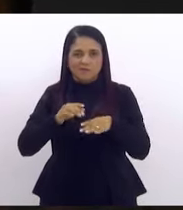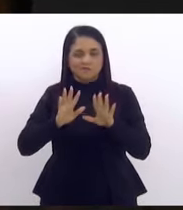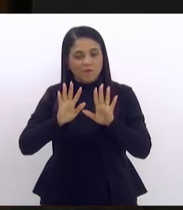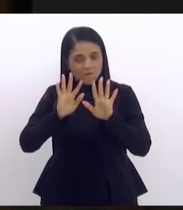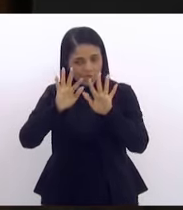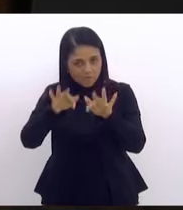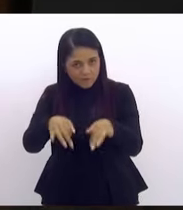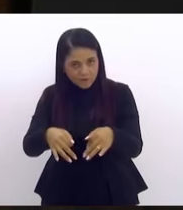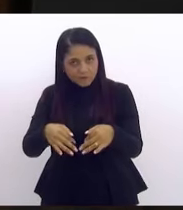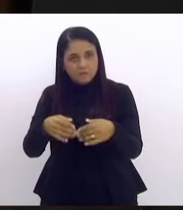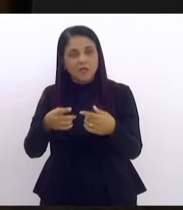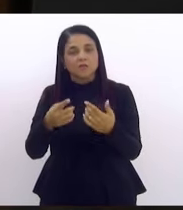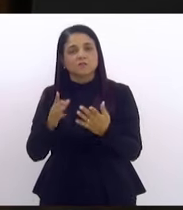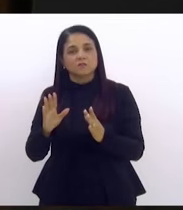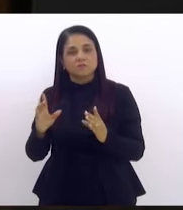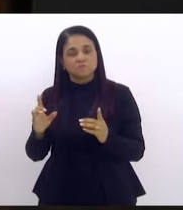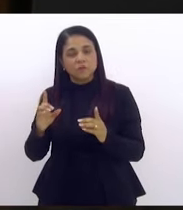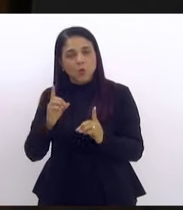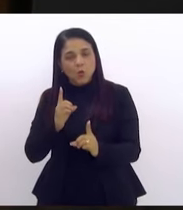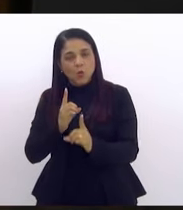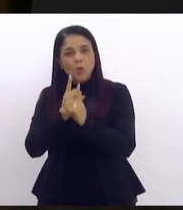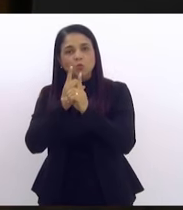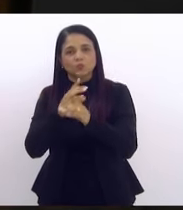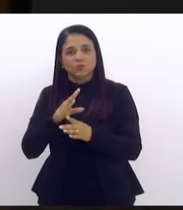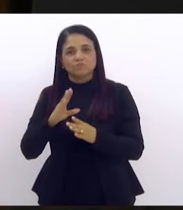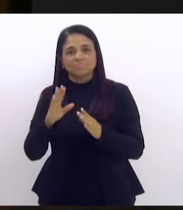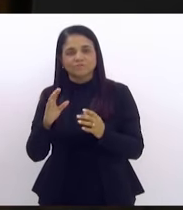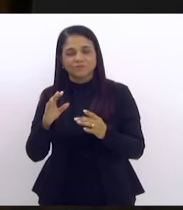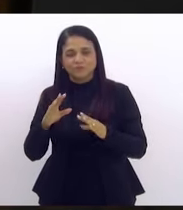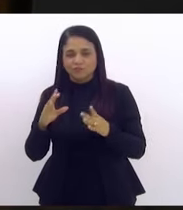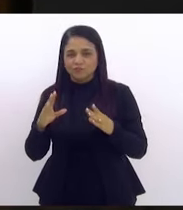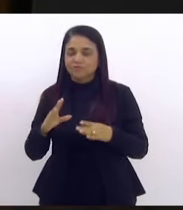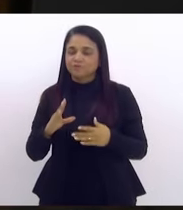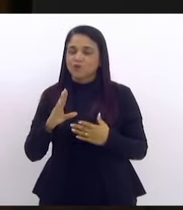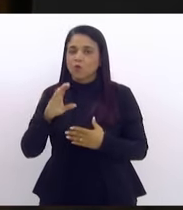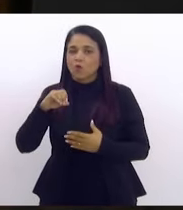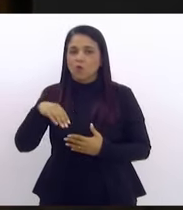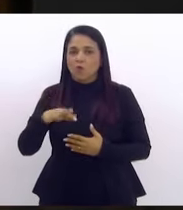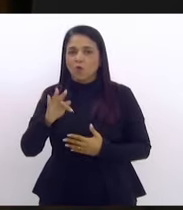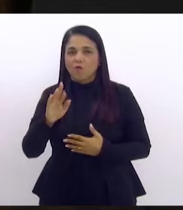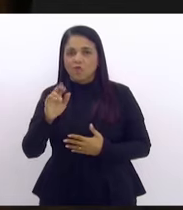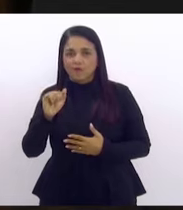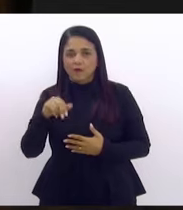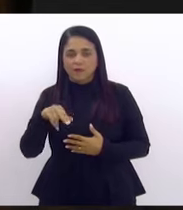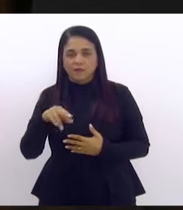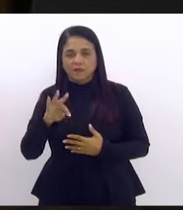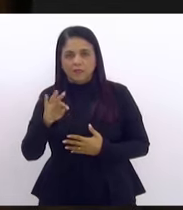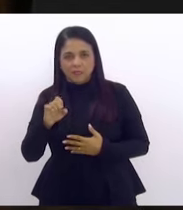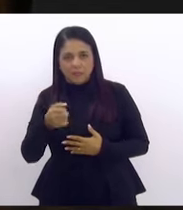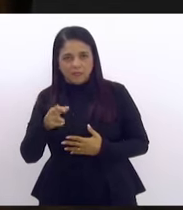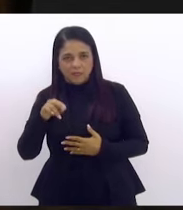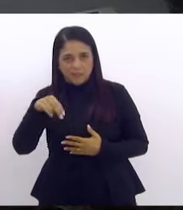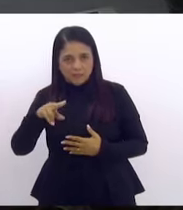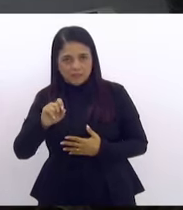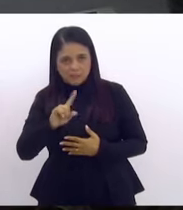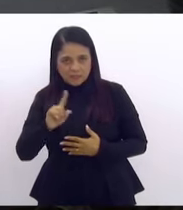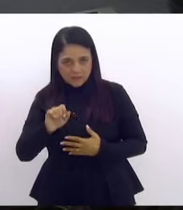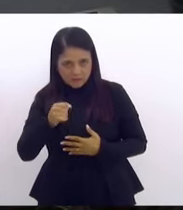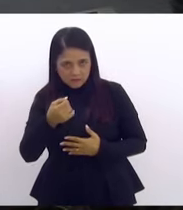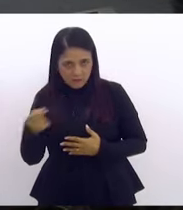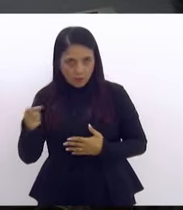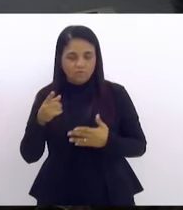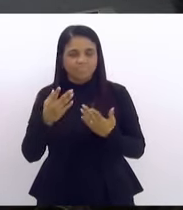gente fazer a nossa confraternização. Todos concordam, permaneçam como estão, então, aprovado. Deputado Luiz Paulo. Senhor